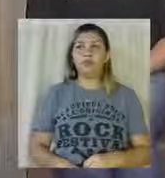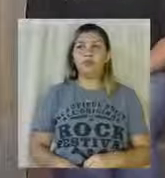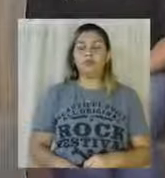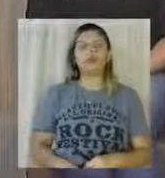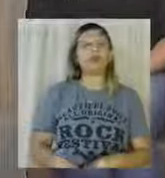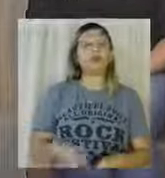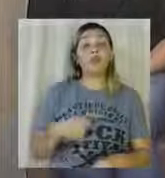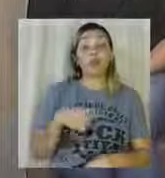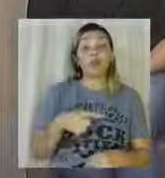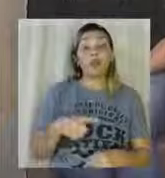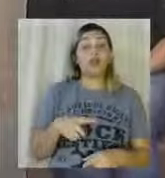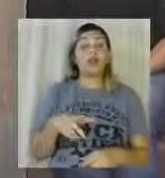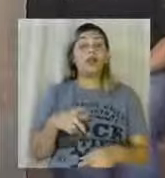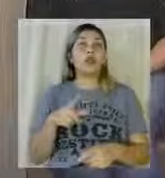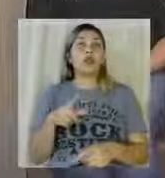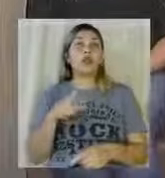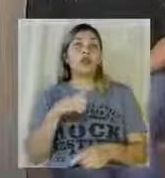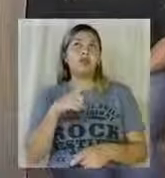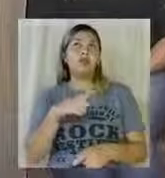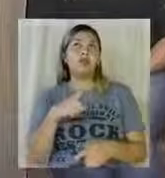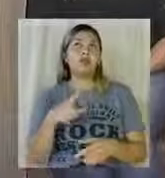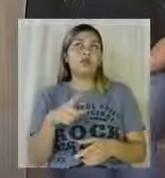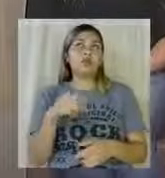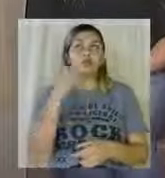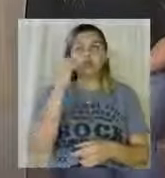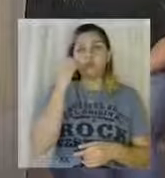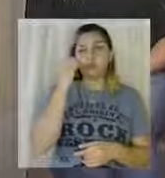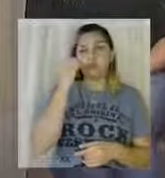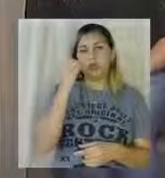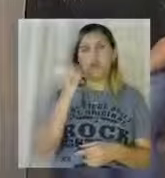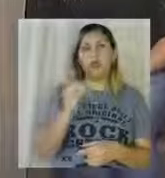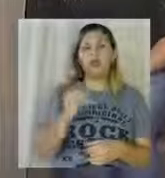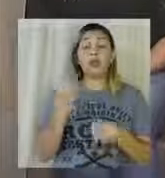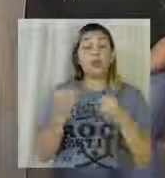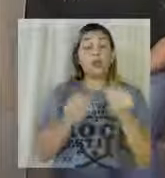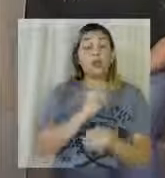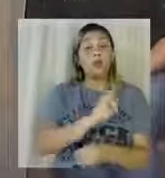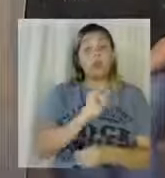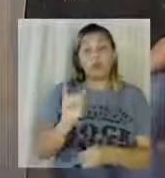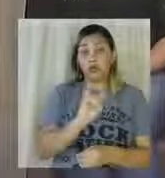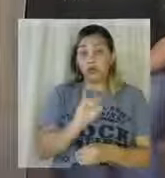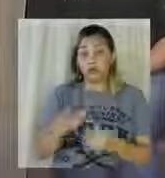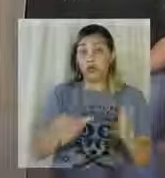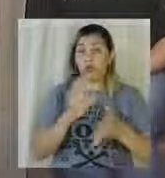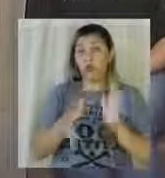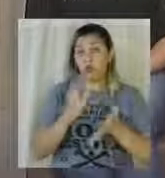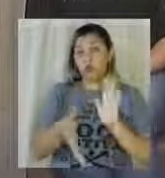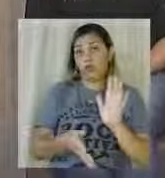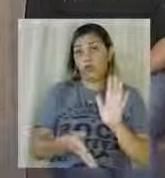Eu já tive a oportunidade e experiência de trabalhar como instrutora, ensinando Libras.